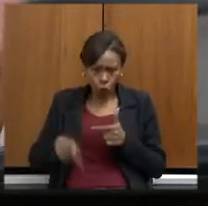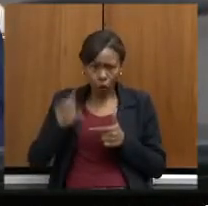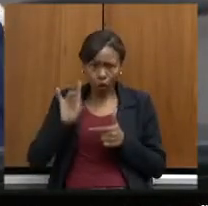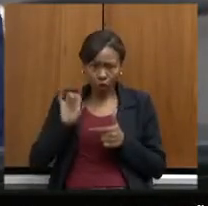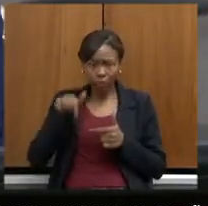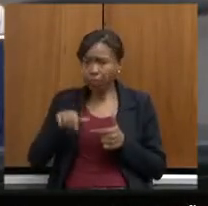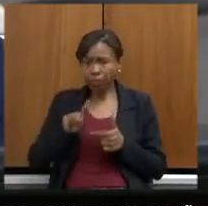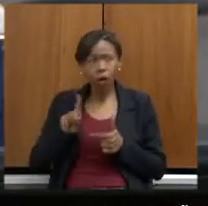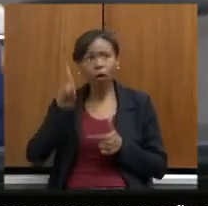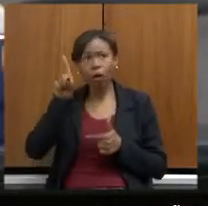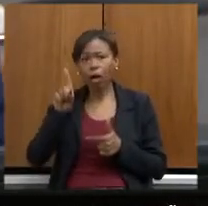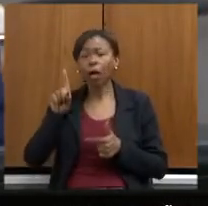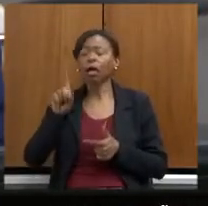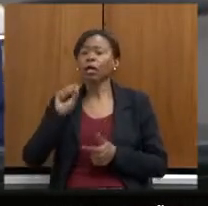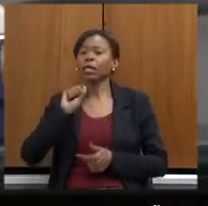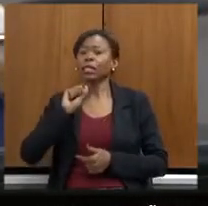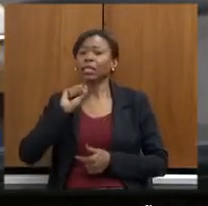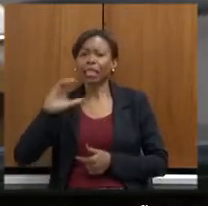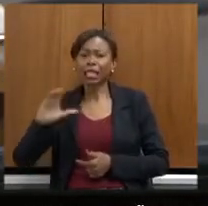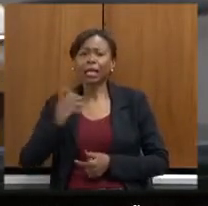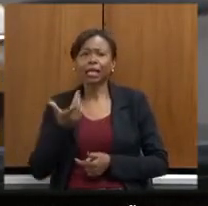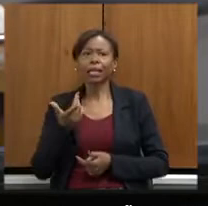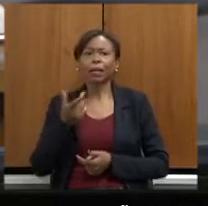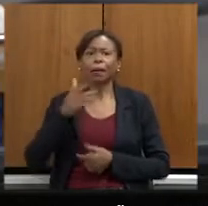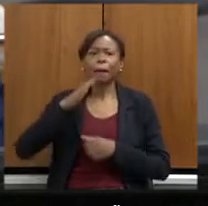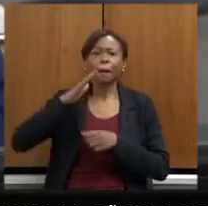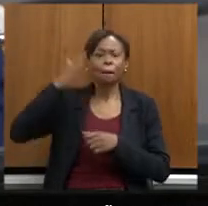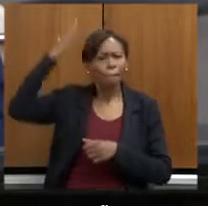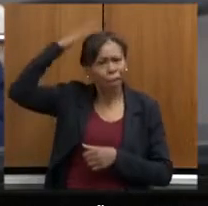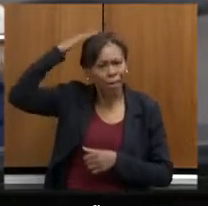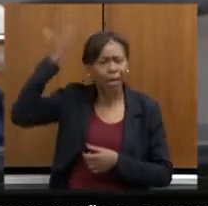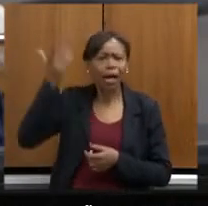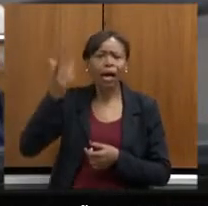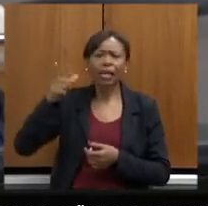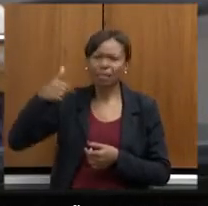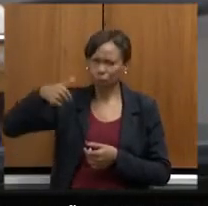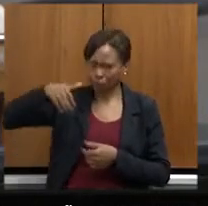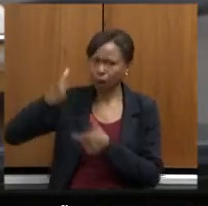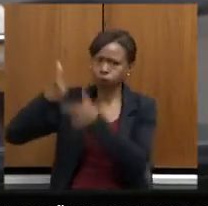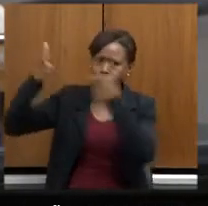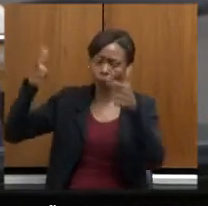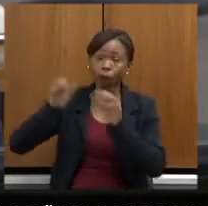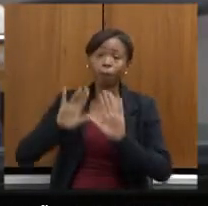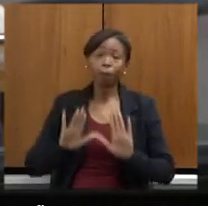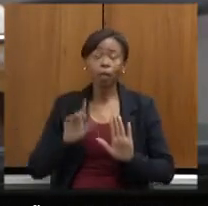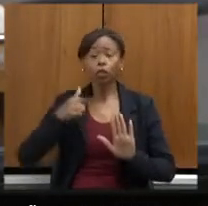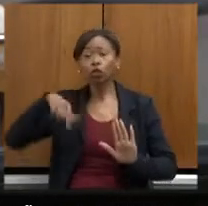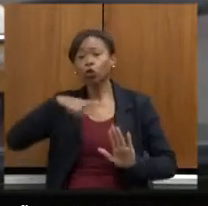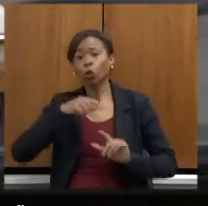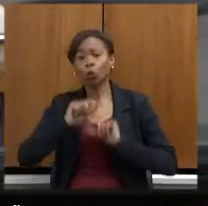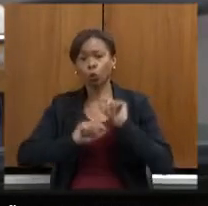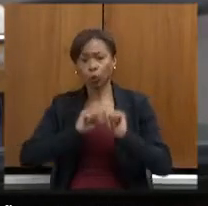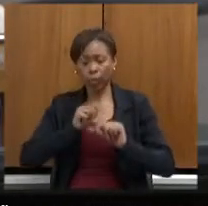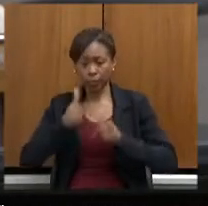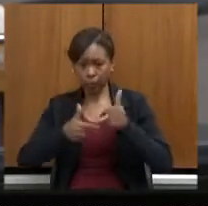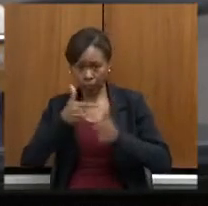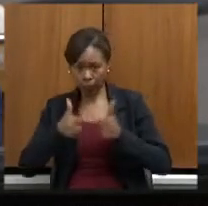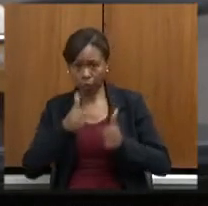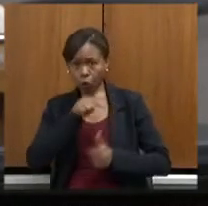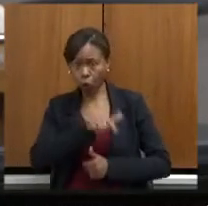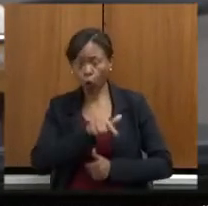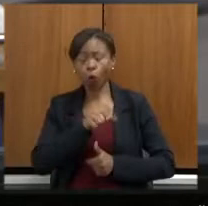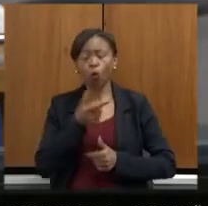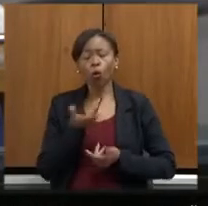que tem uma produção maior então quê que nós estamos fazendo um trabalho de proximidade com Associação dos suinocultores de Minas